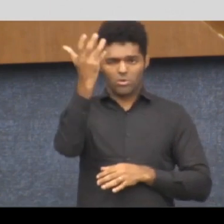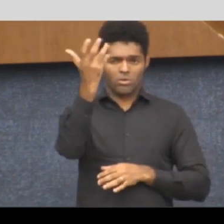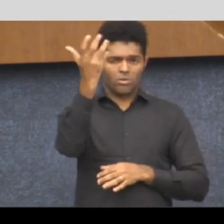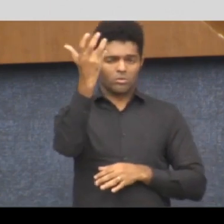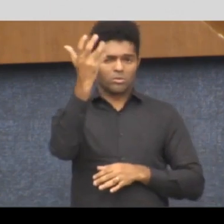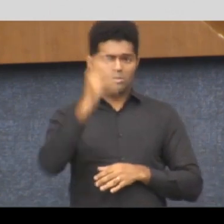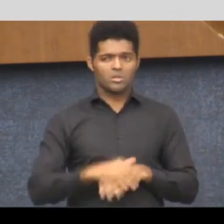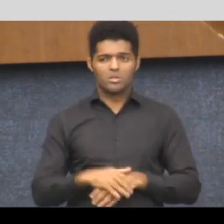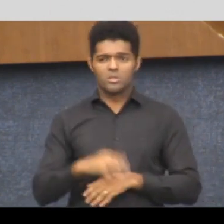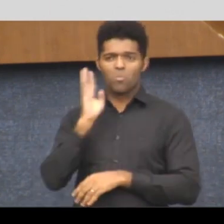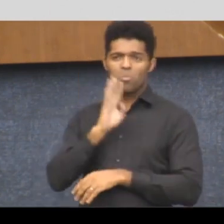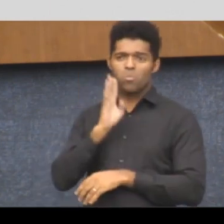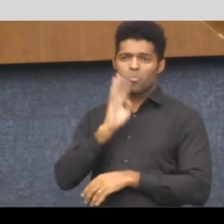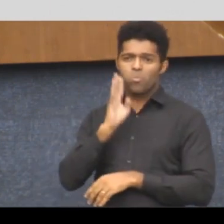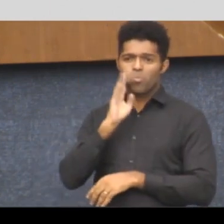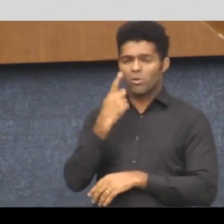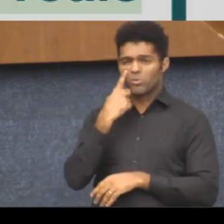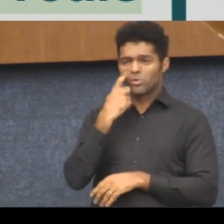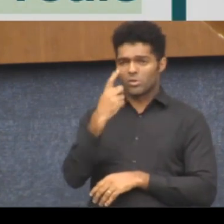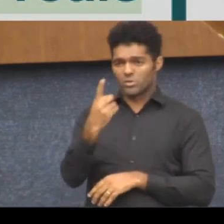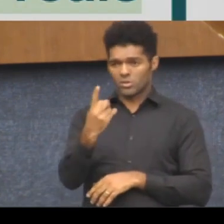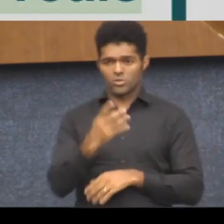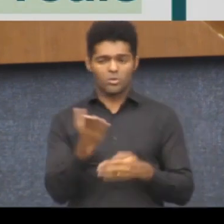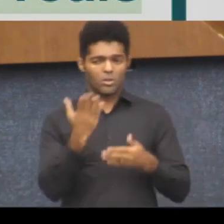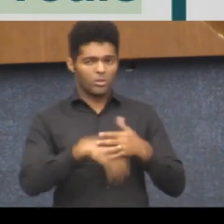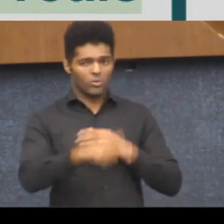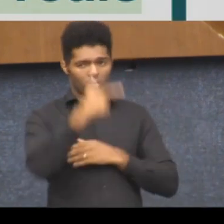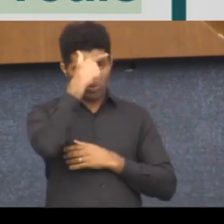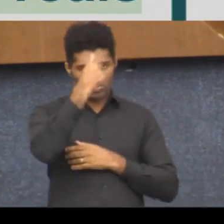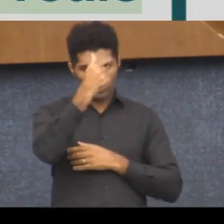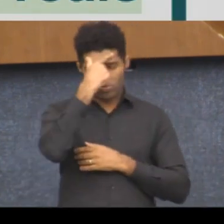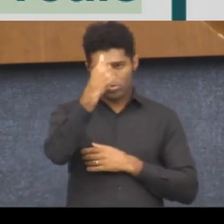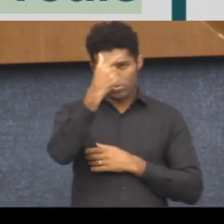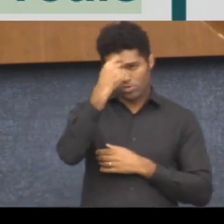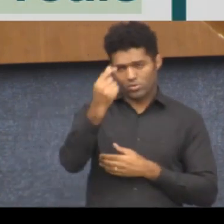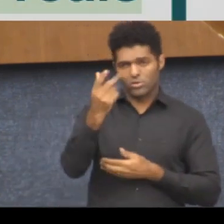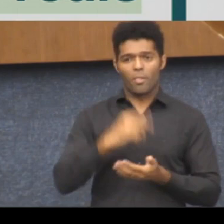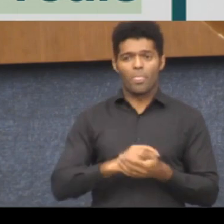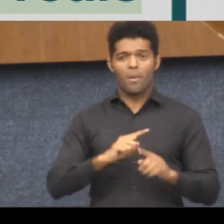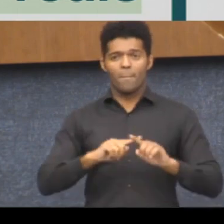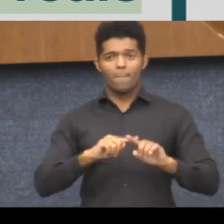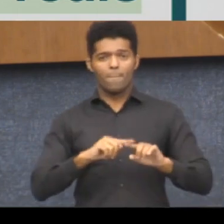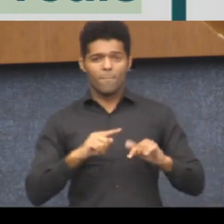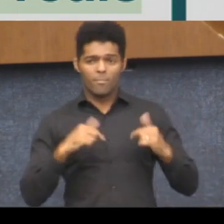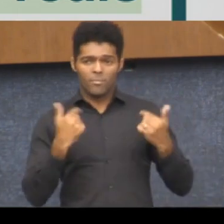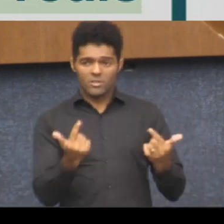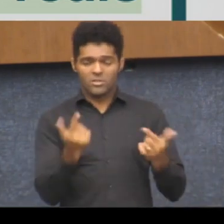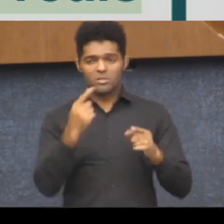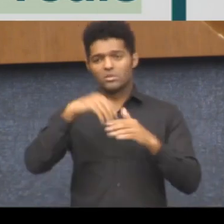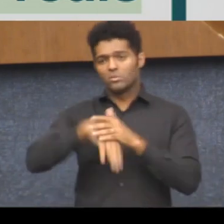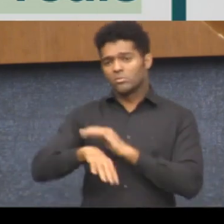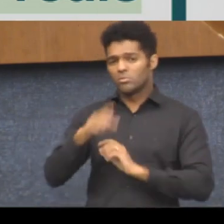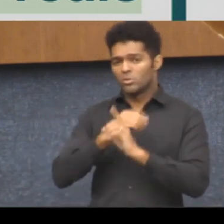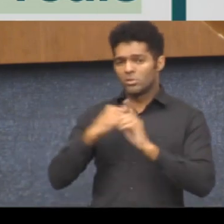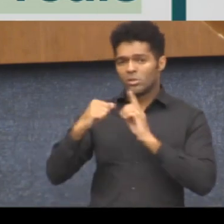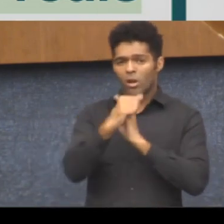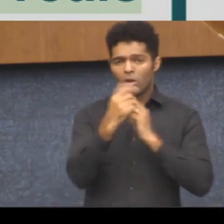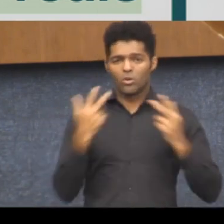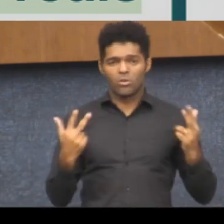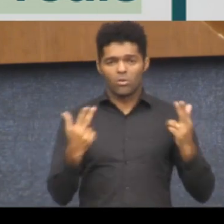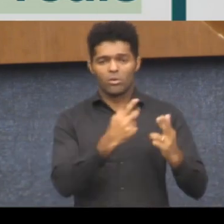muito legais, muito interessantes, né, do ponto de vista acadêmico, mas, quer queira ou não, né, numa sociedade como a